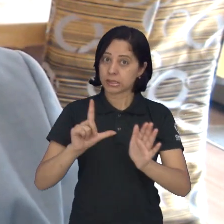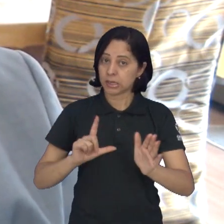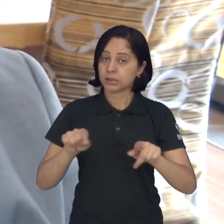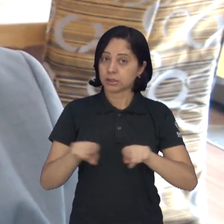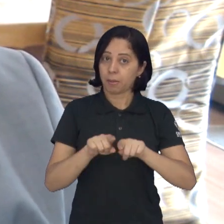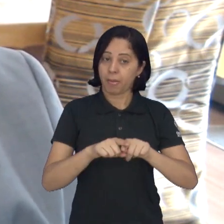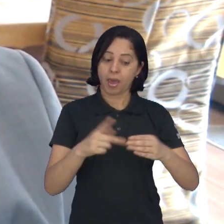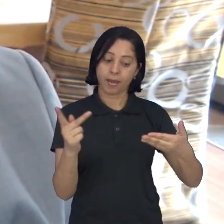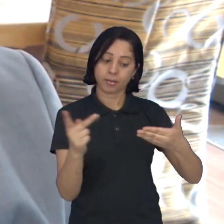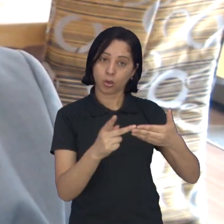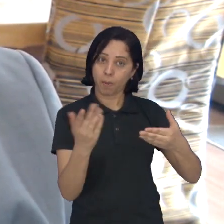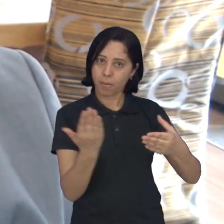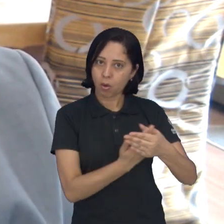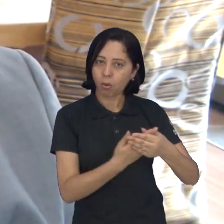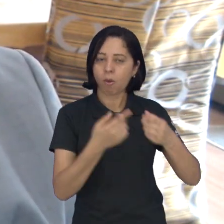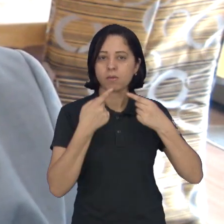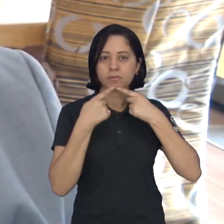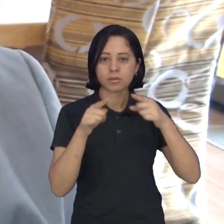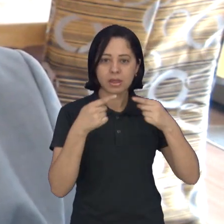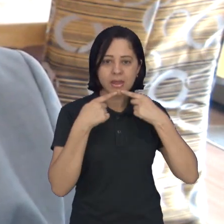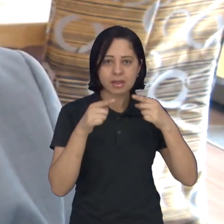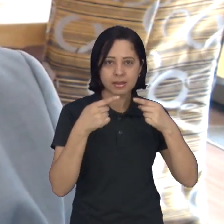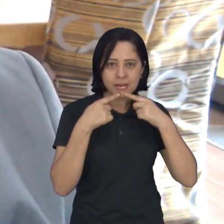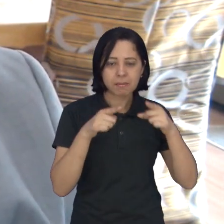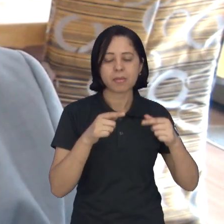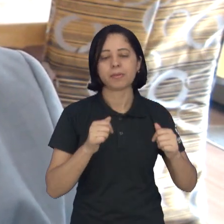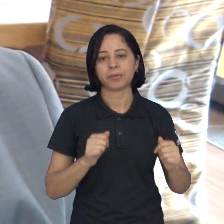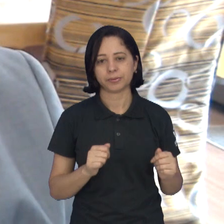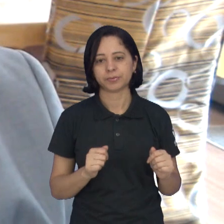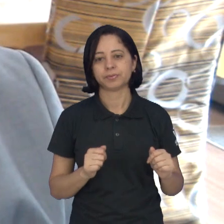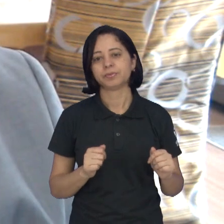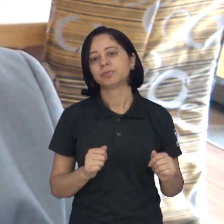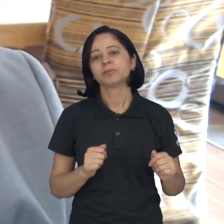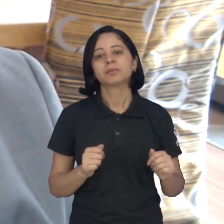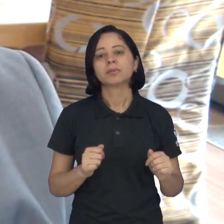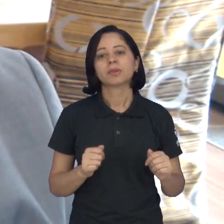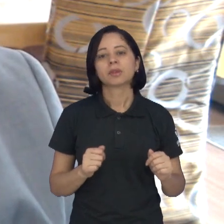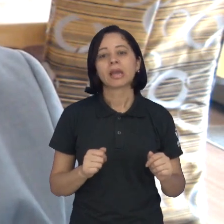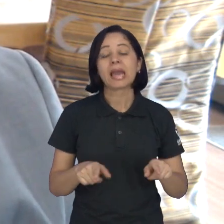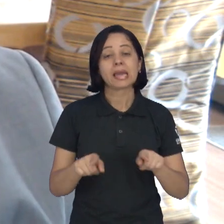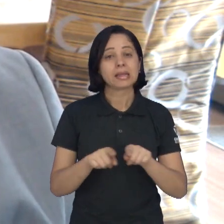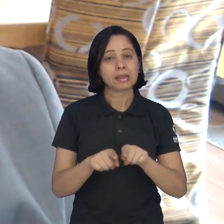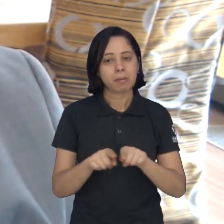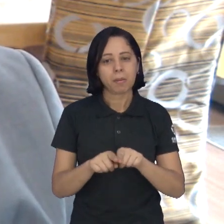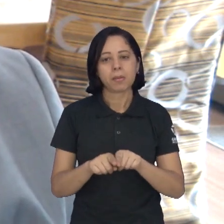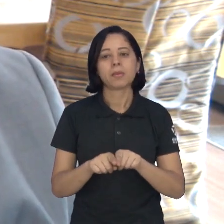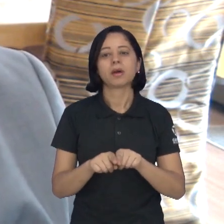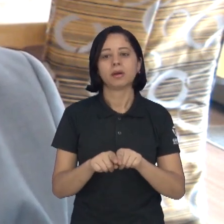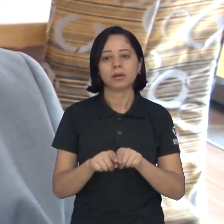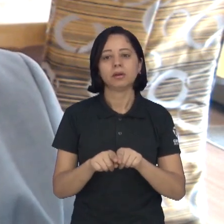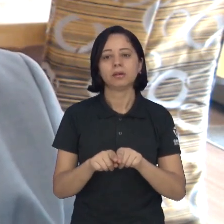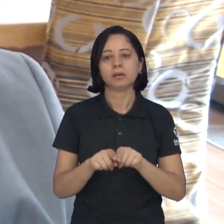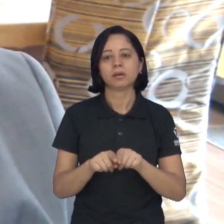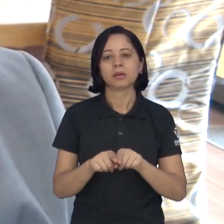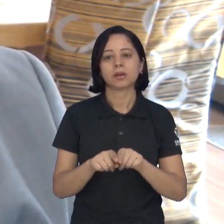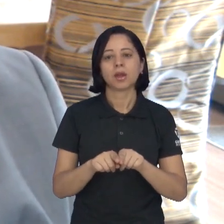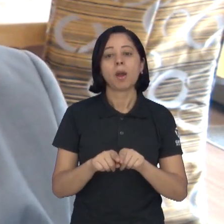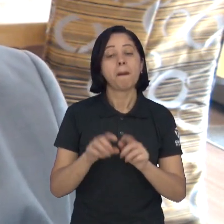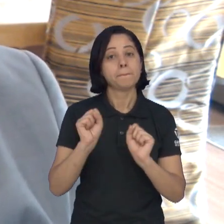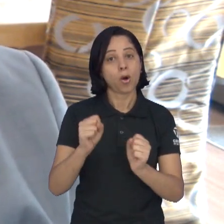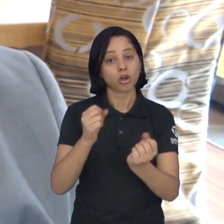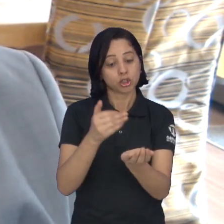justamente pela oferta descumprida. E, além disso, né, possivelmente entrar com uma